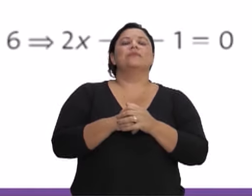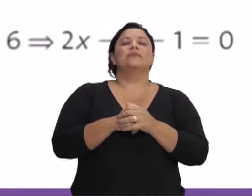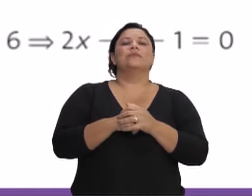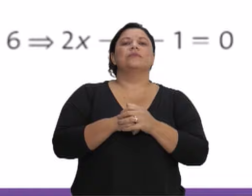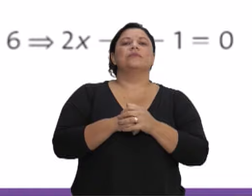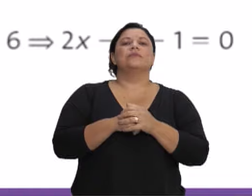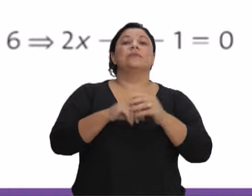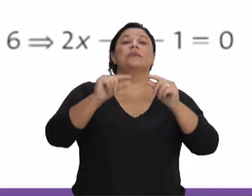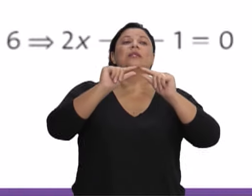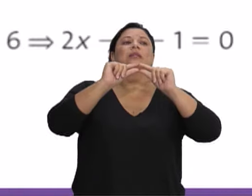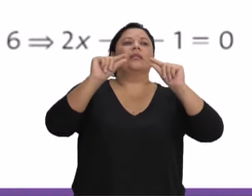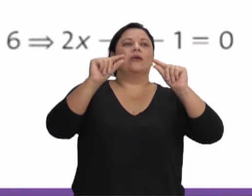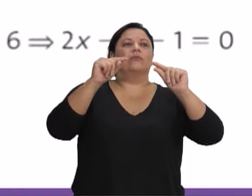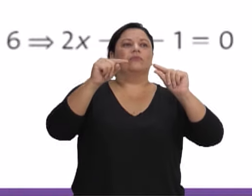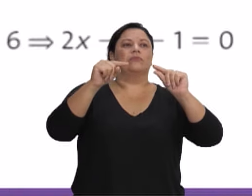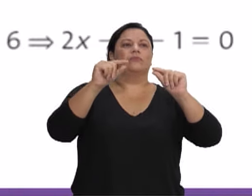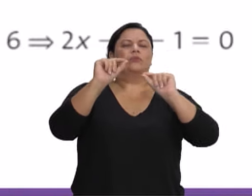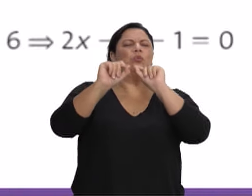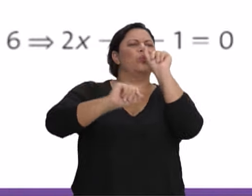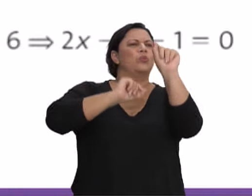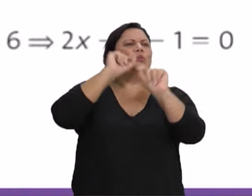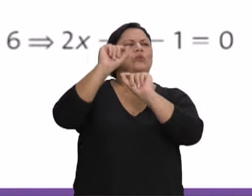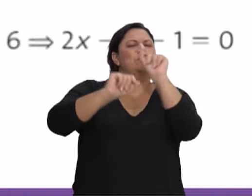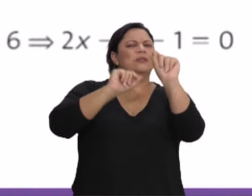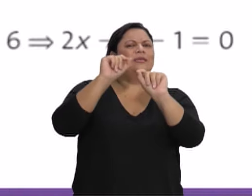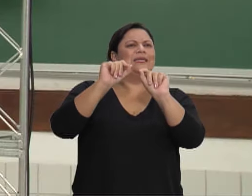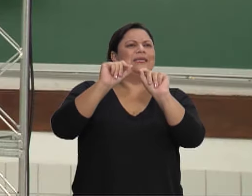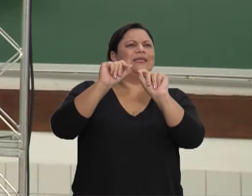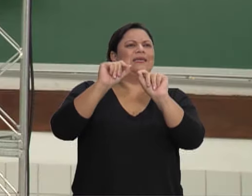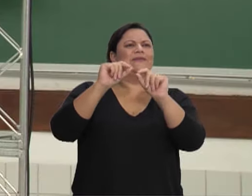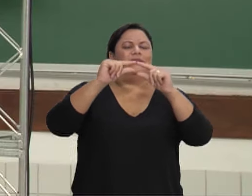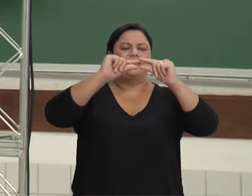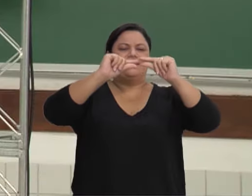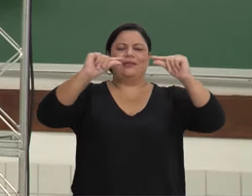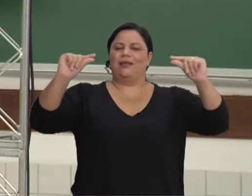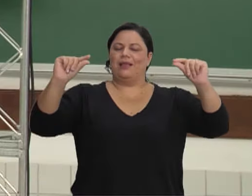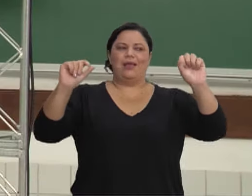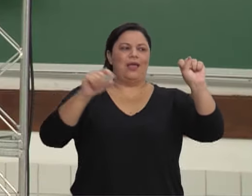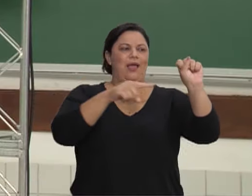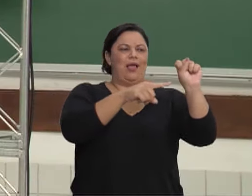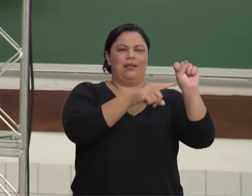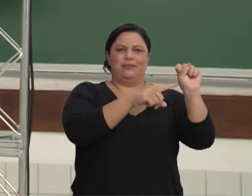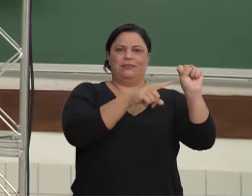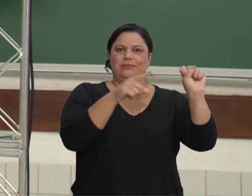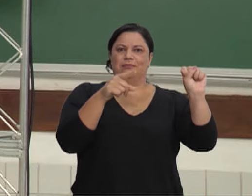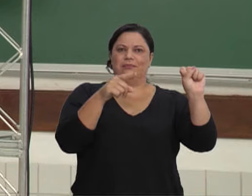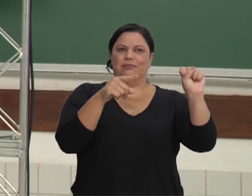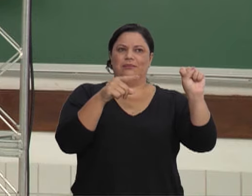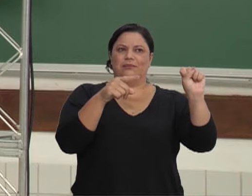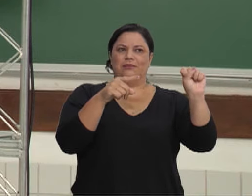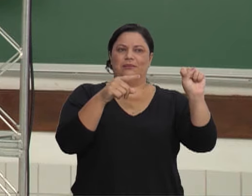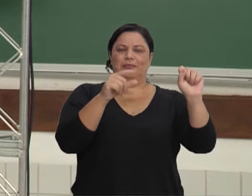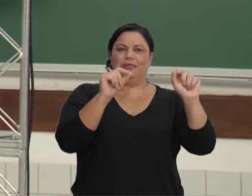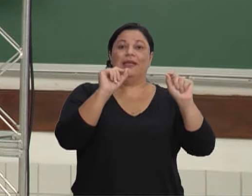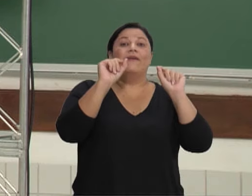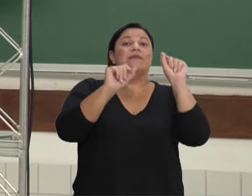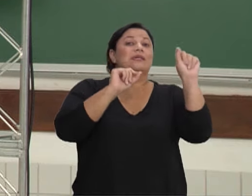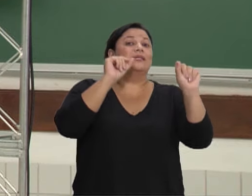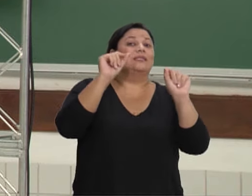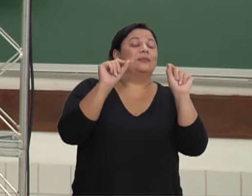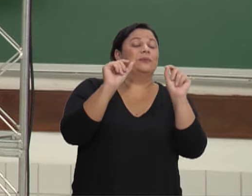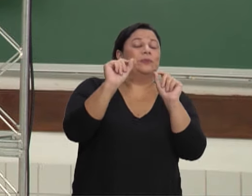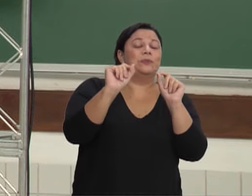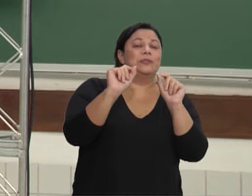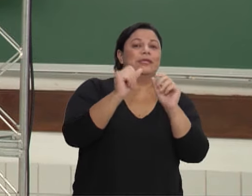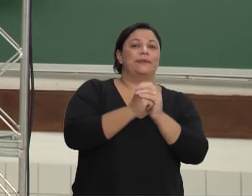Equação da reta S. O que vai ser essa reta S? Essa reta S vai ser como se fosse a perpendicular.